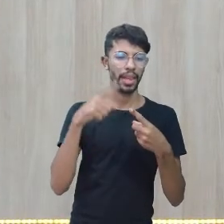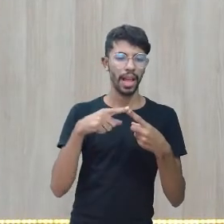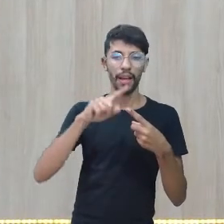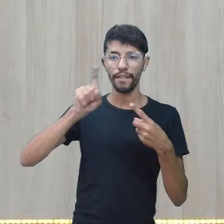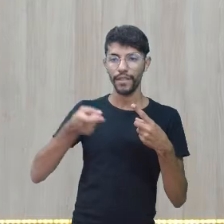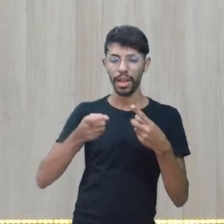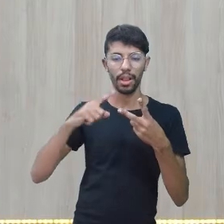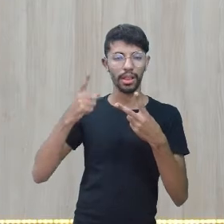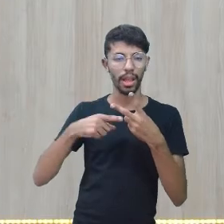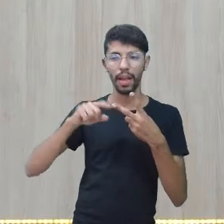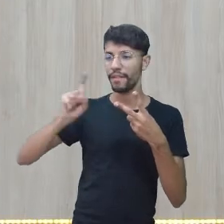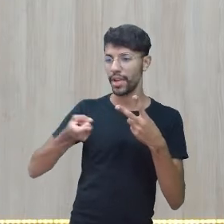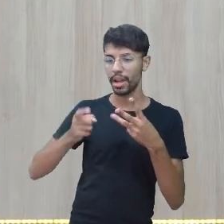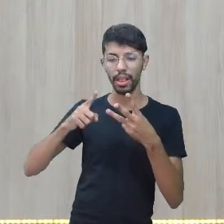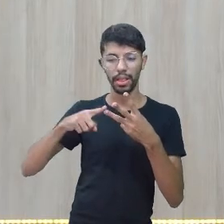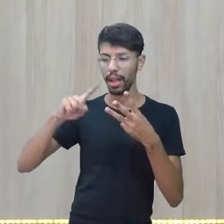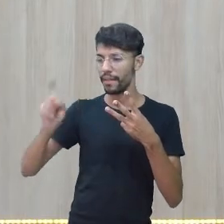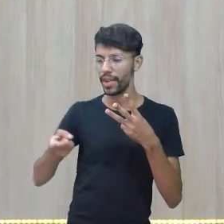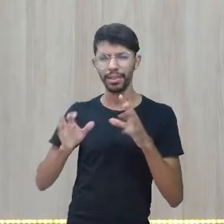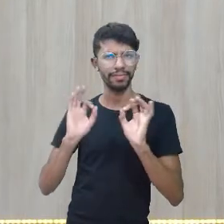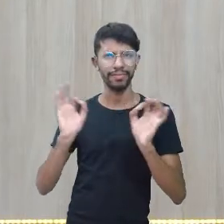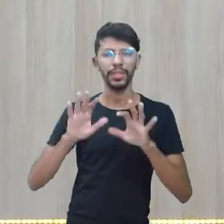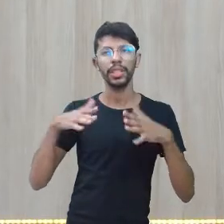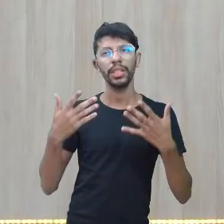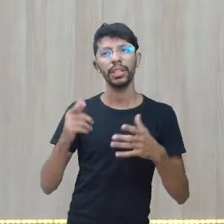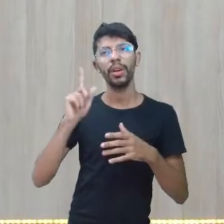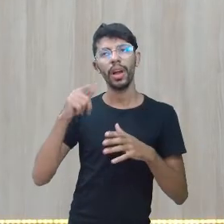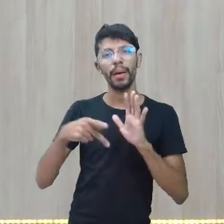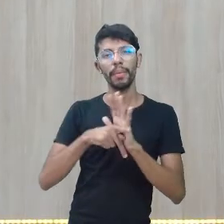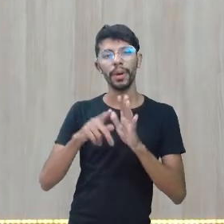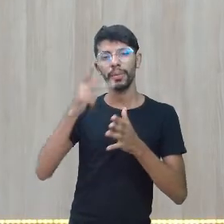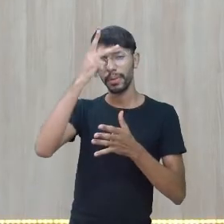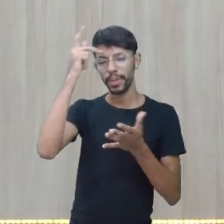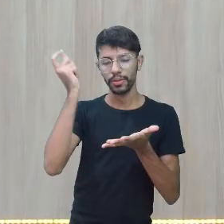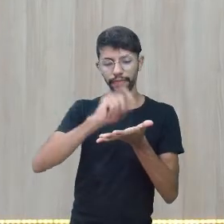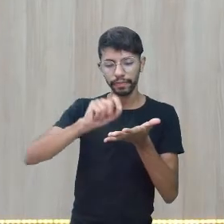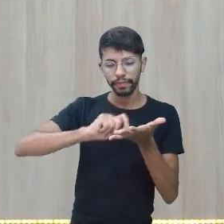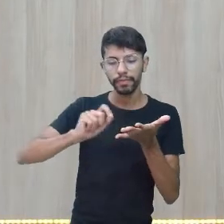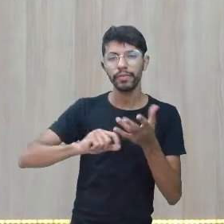é inferência também de quem transcreve o material.